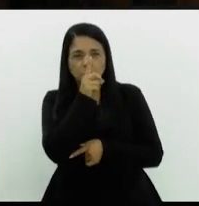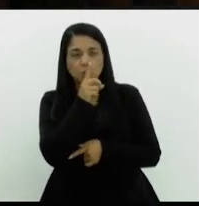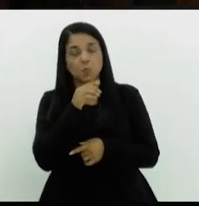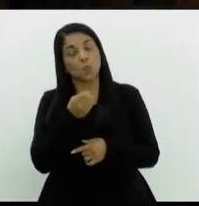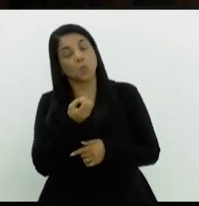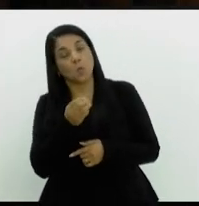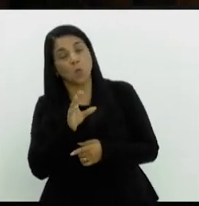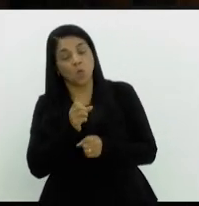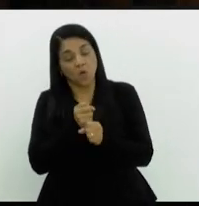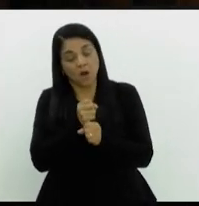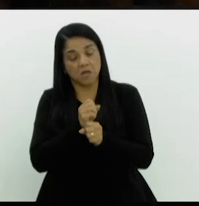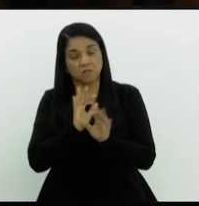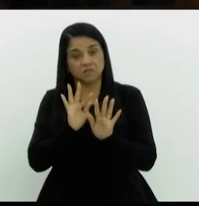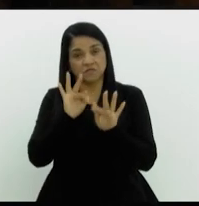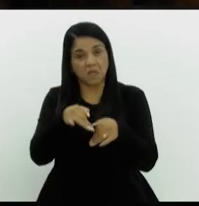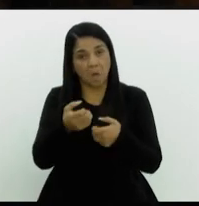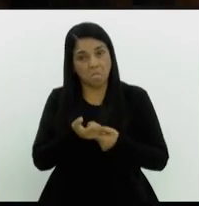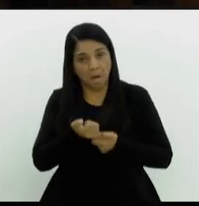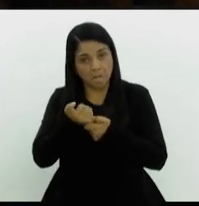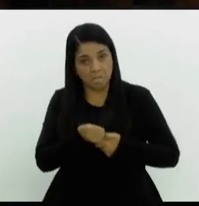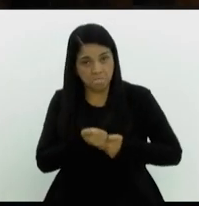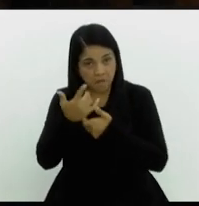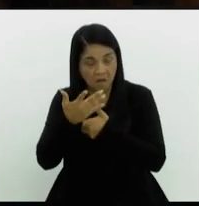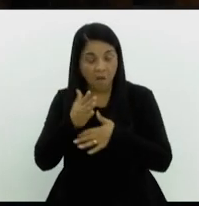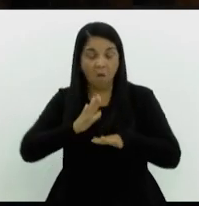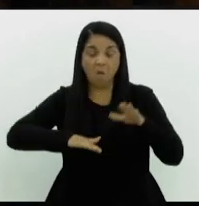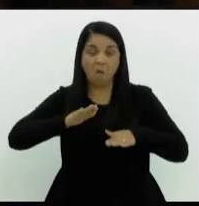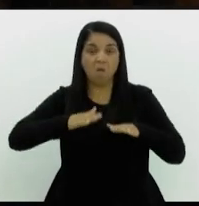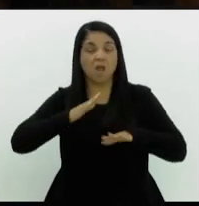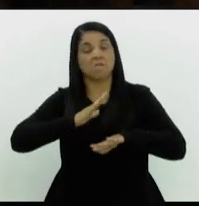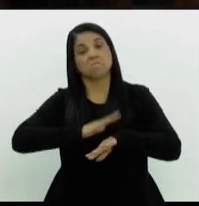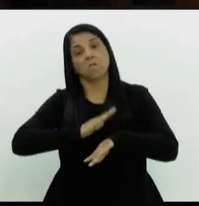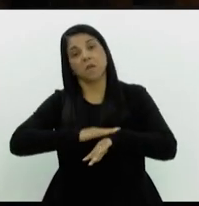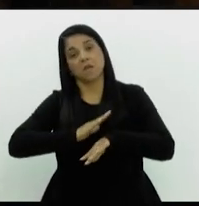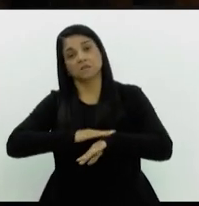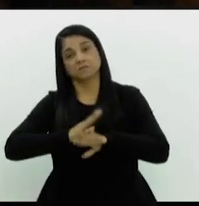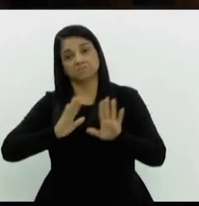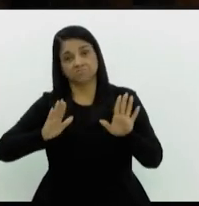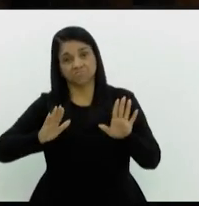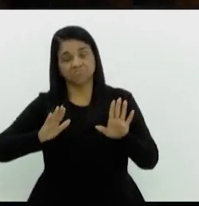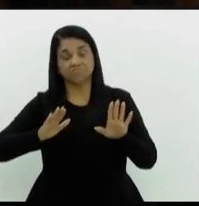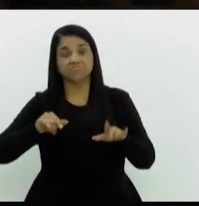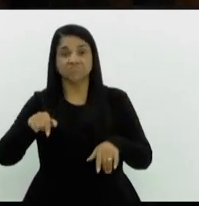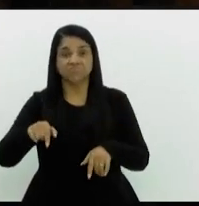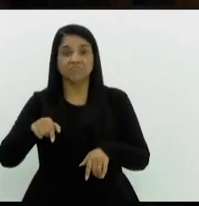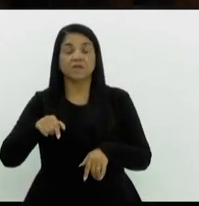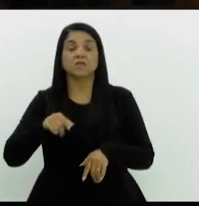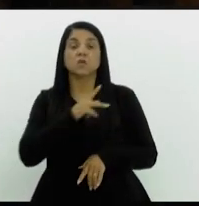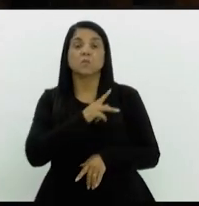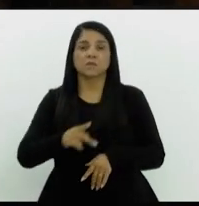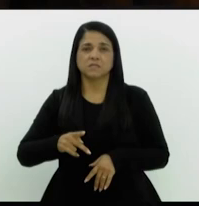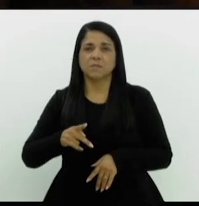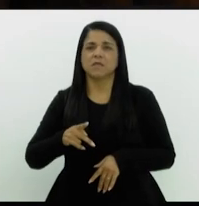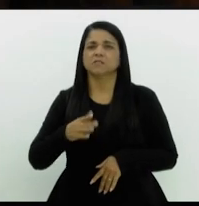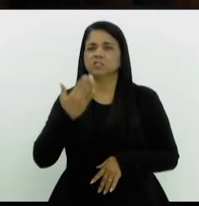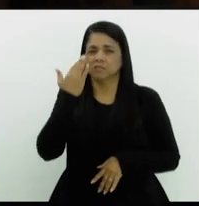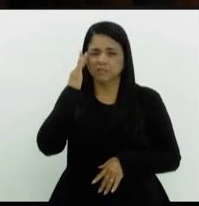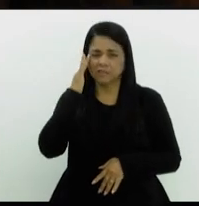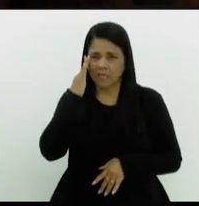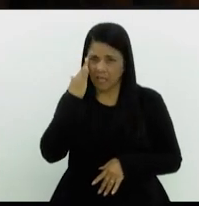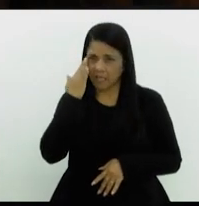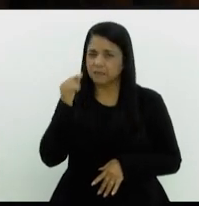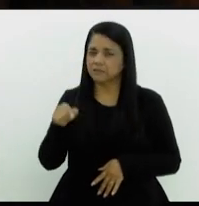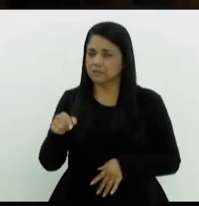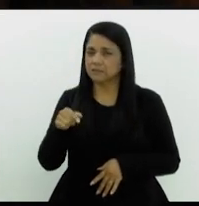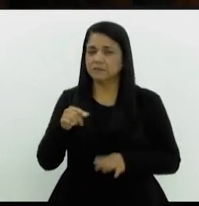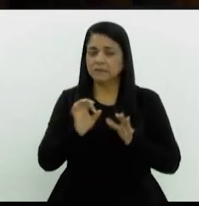ano, ou de qualquer momento que o atual presidente, que bem entende dessa seara, resolve libertar os